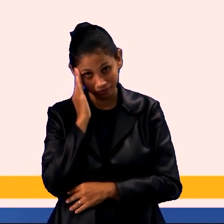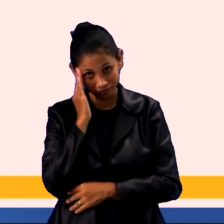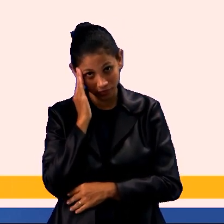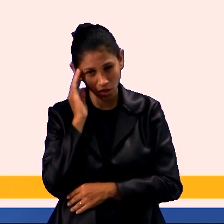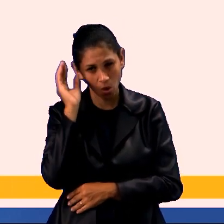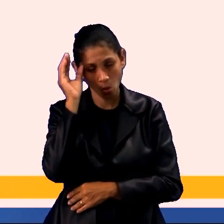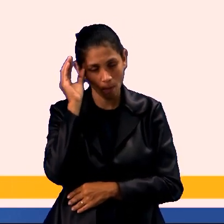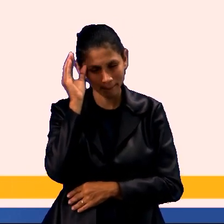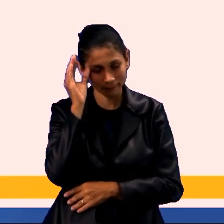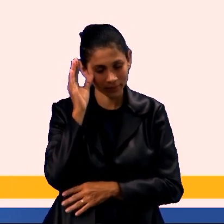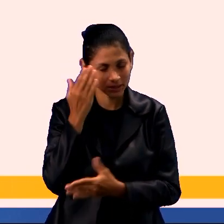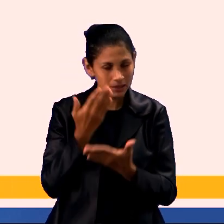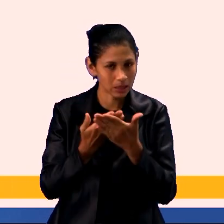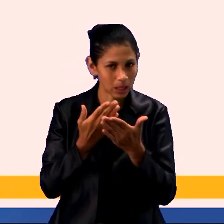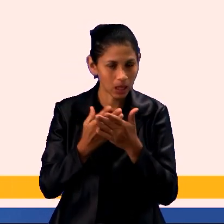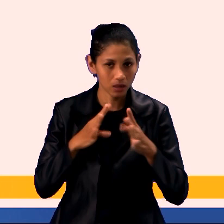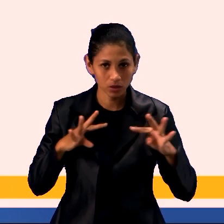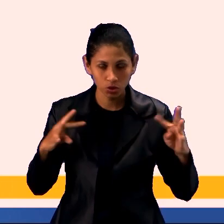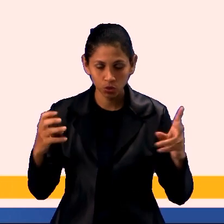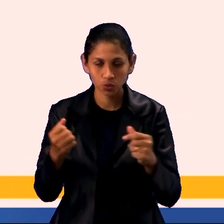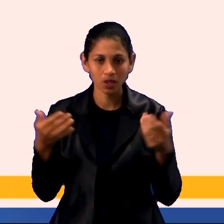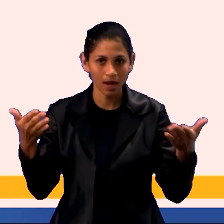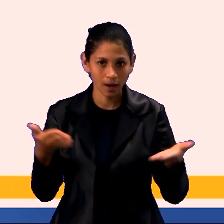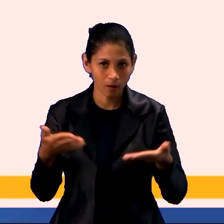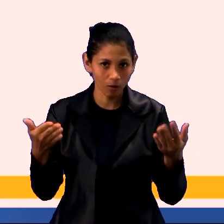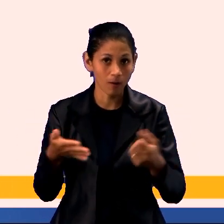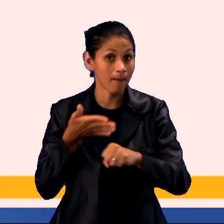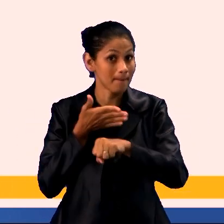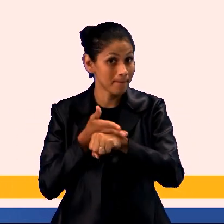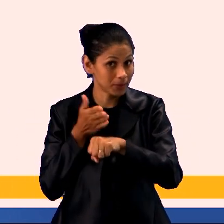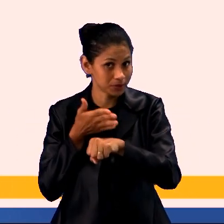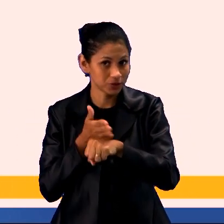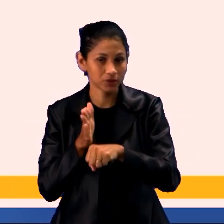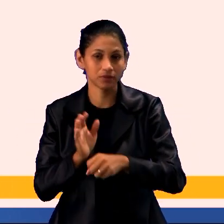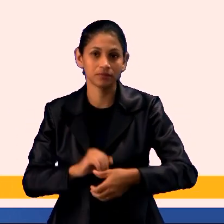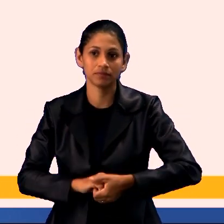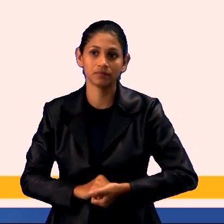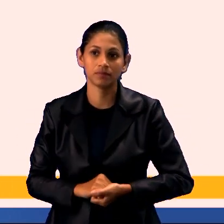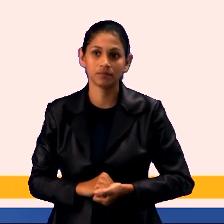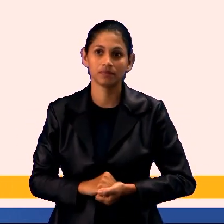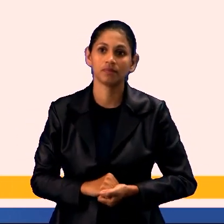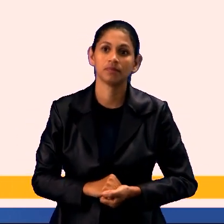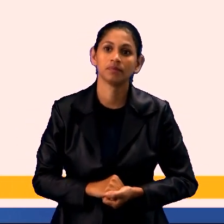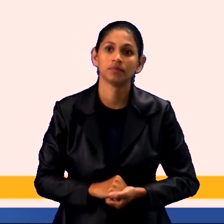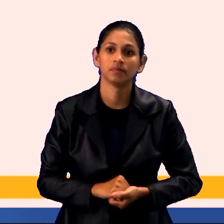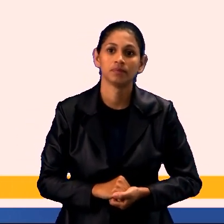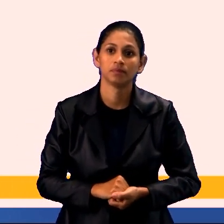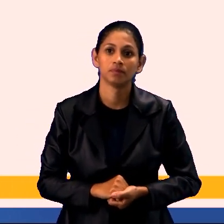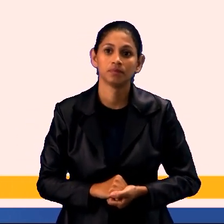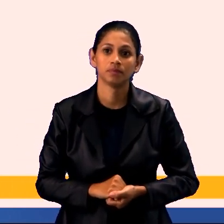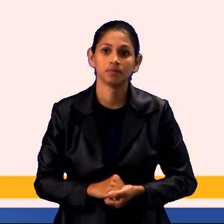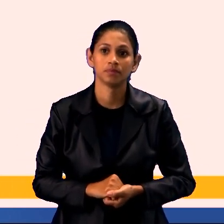compreendeu a aula toda, agora nós vamos colocar em prática através do exercício. Vamos lá?